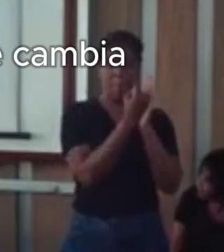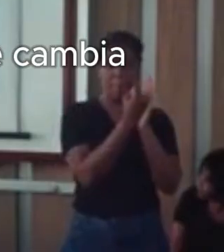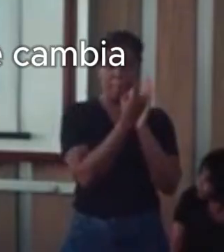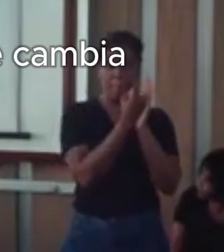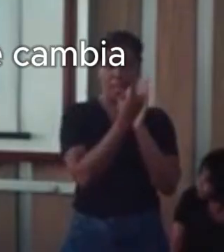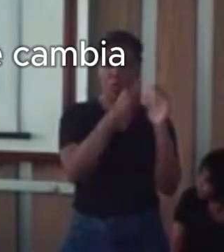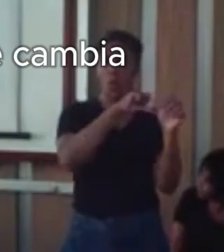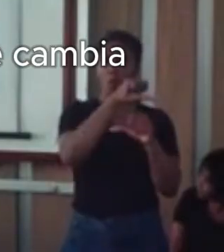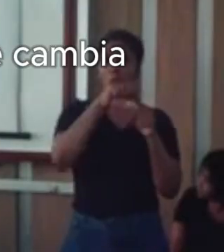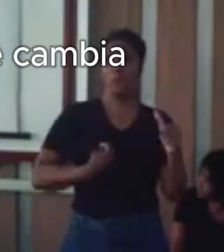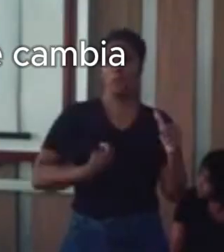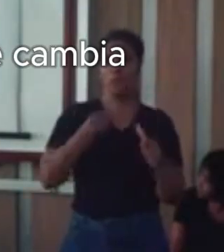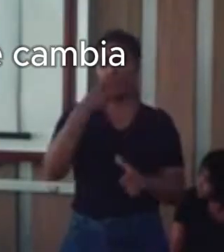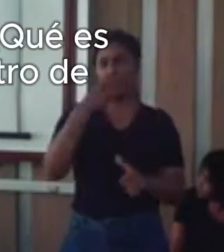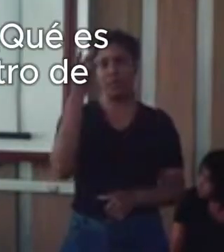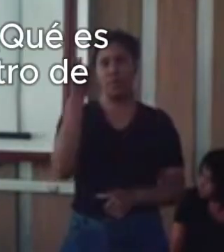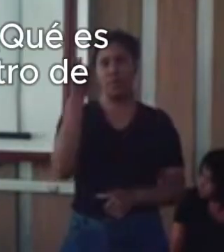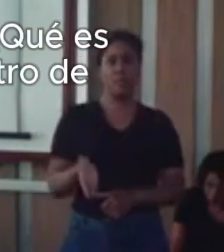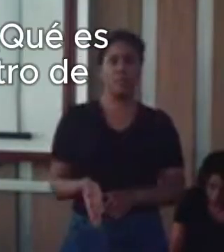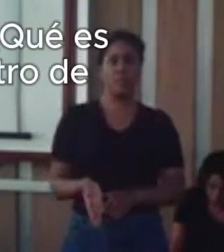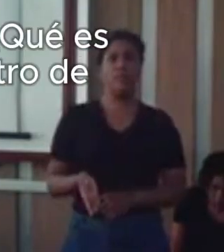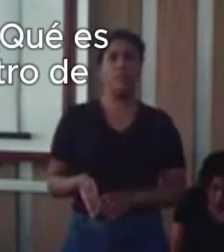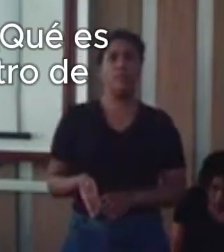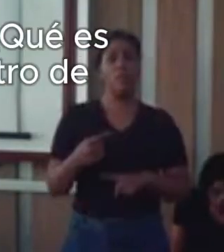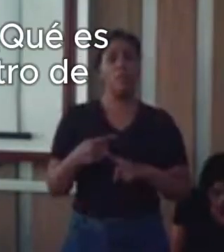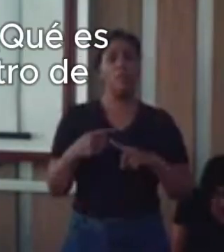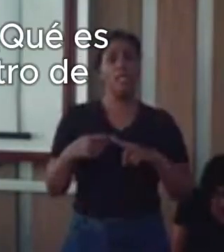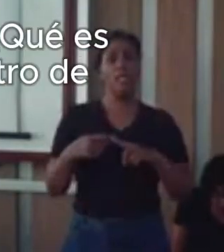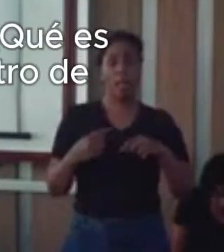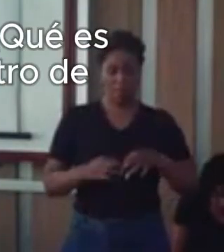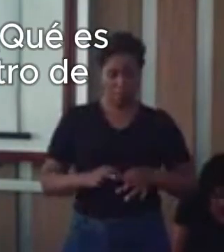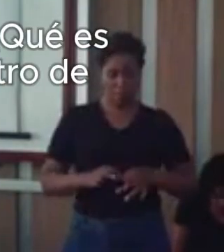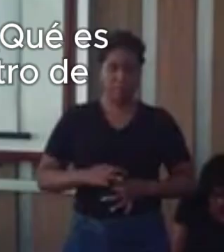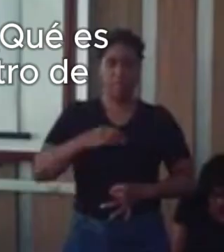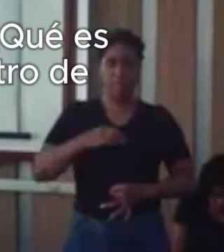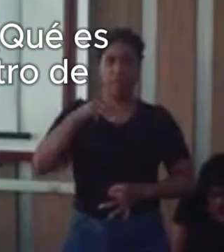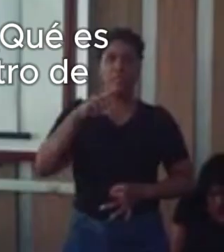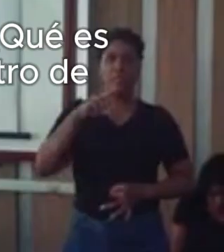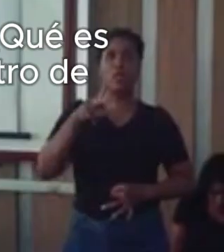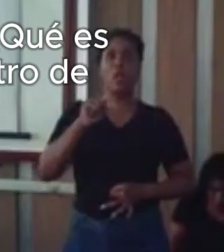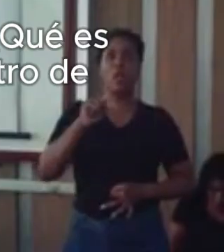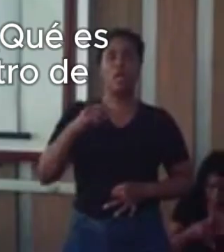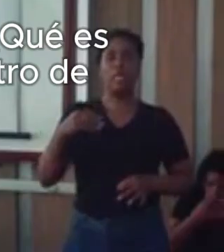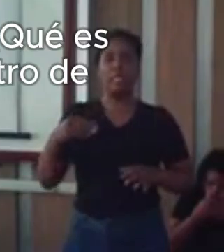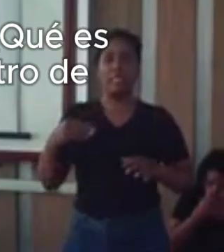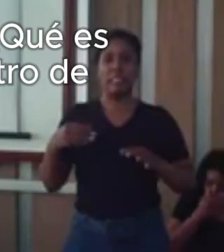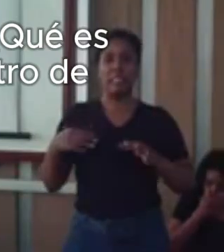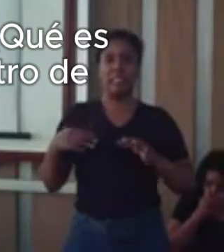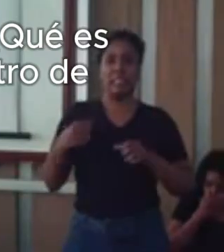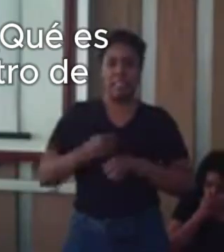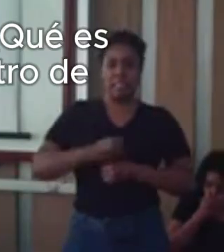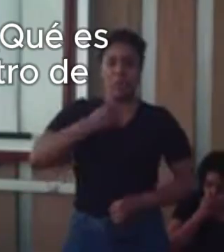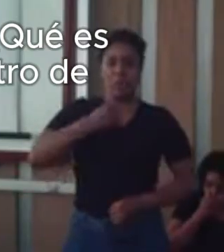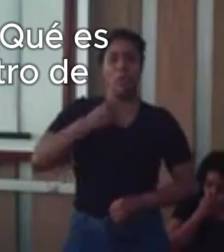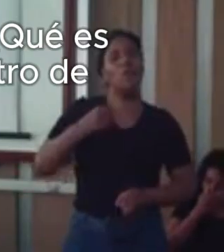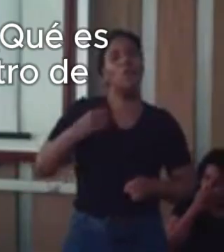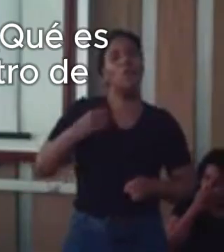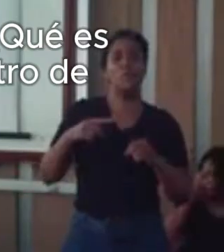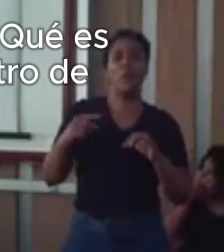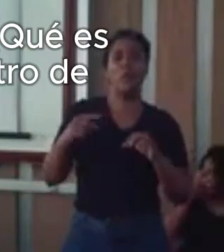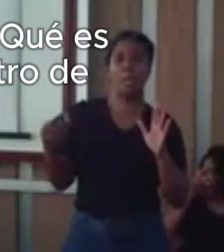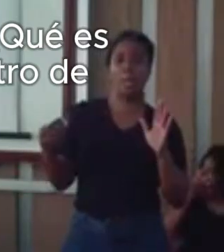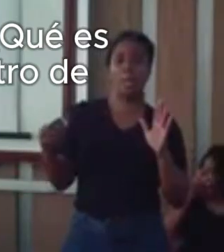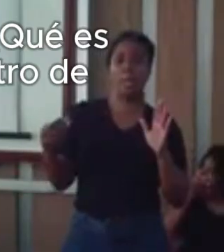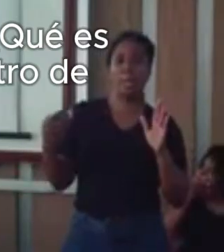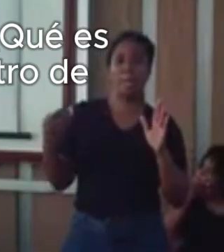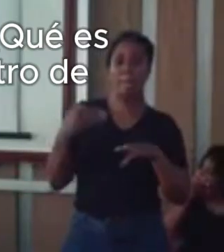vida da pessoa? Então, a lesão medular é uma lesão na medula espinhal. O que é a medula espinhal? A medula espinhal é isso aqui, que